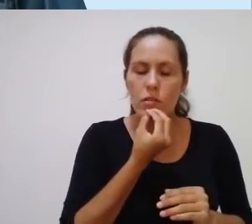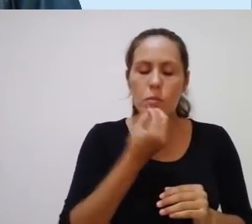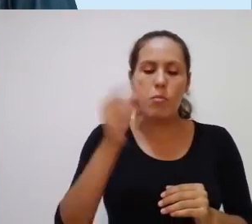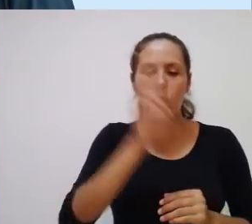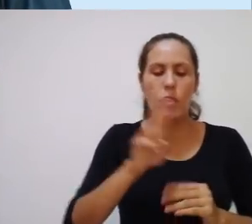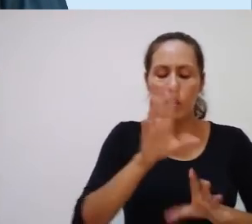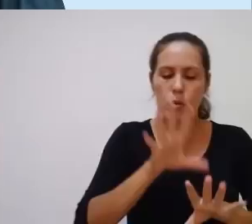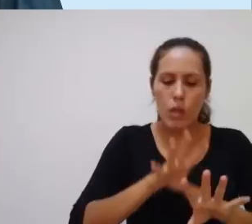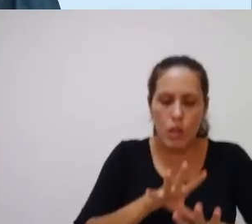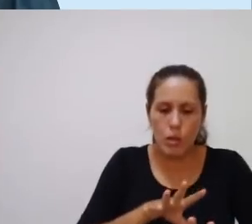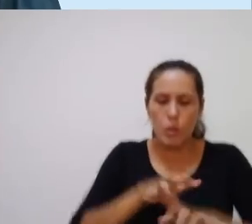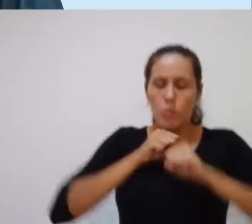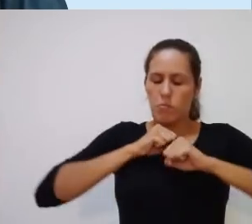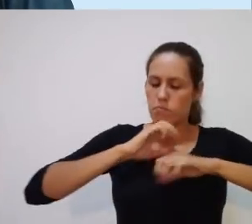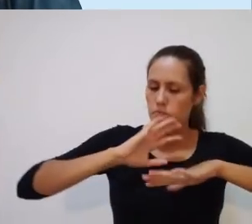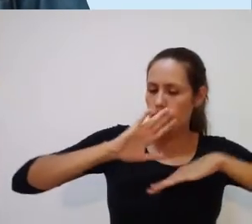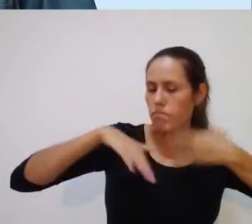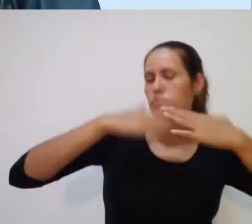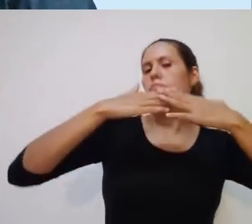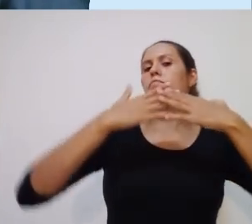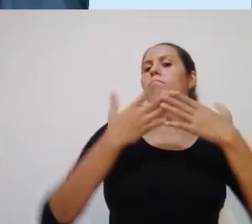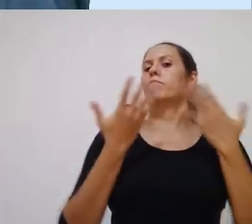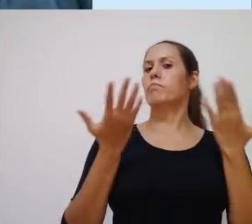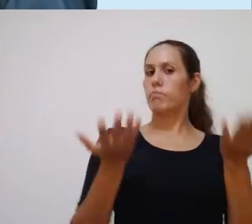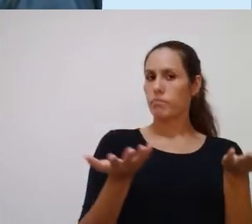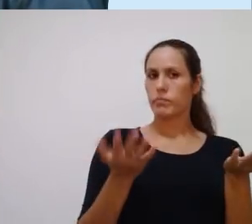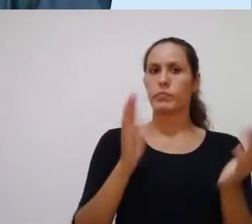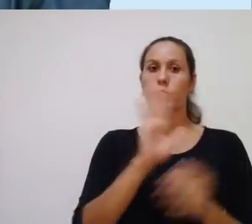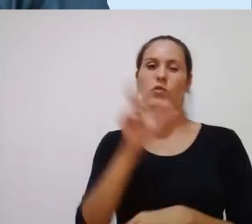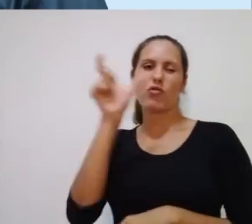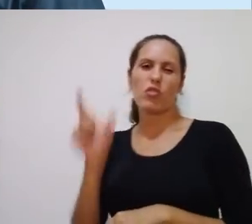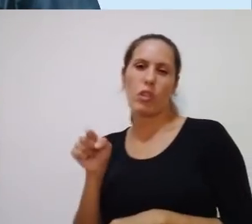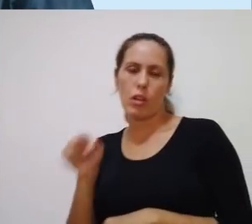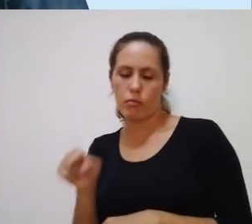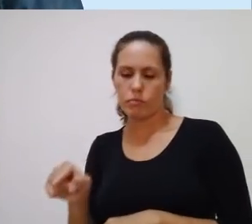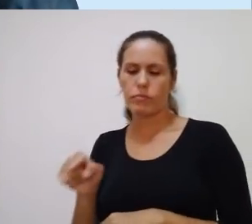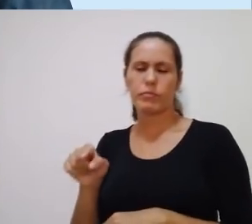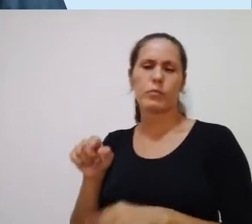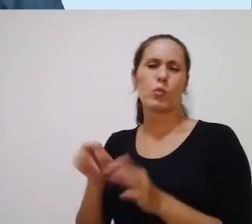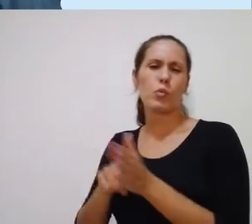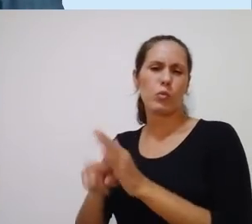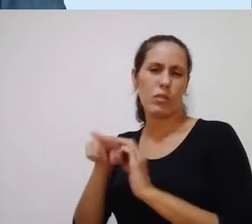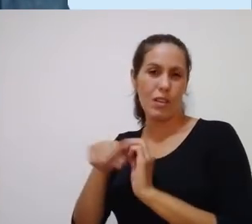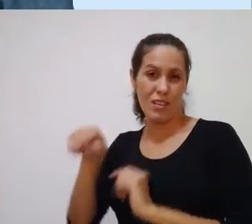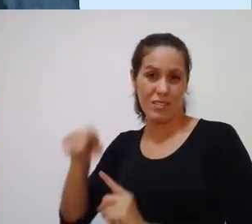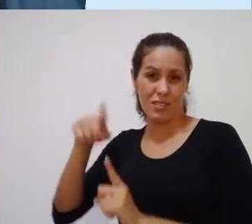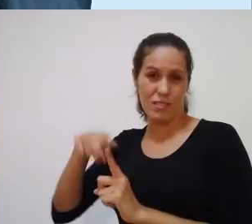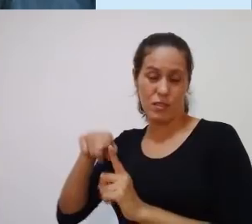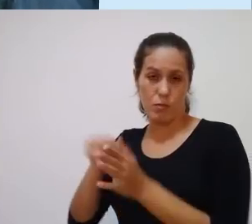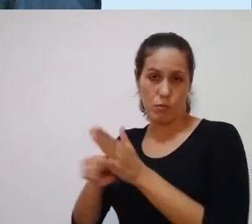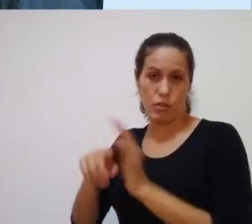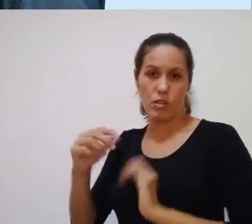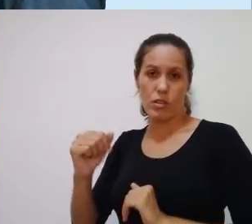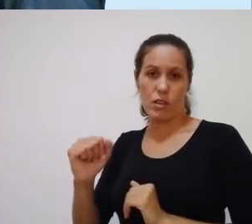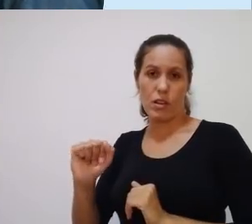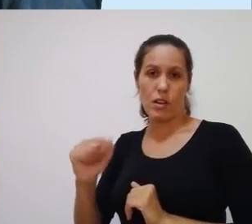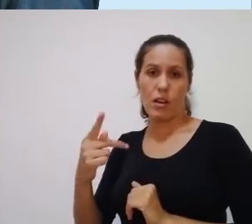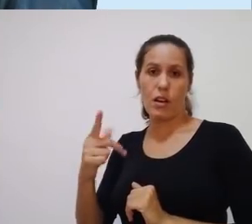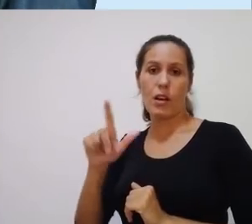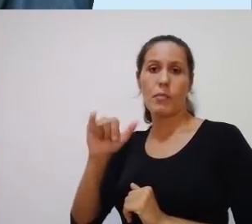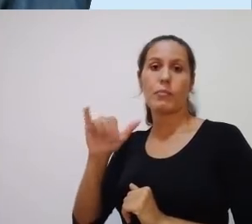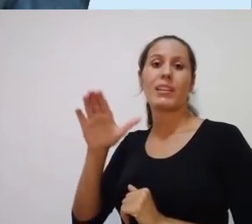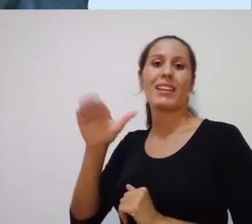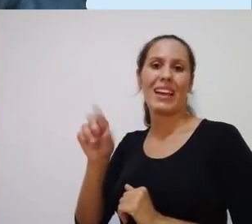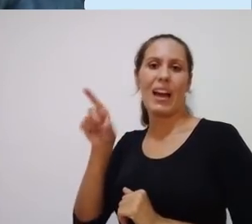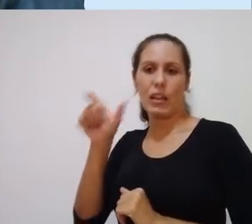Então, conhecimento para o estudante. Já uma pesquisa aplicada, de repente, você que fez uma pesquisa num trabalho de doutorado, fez uma pesquisa